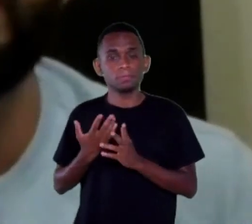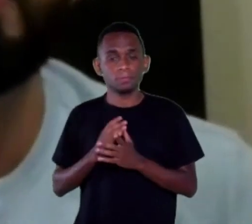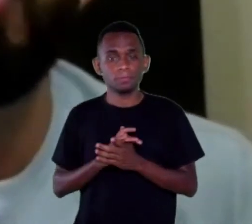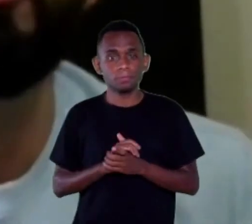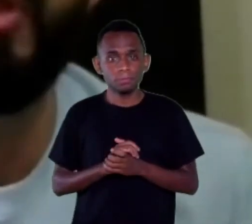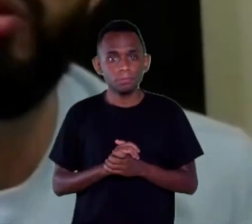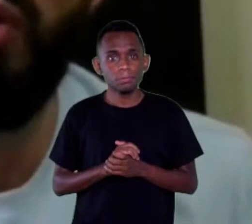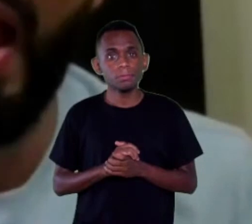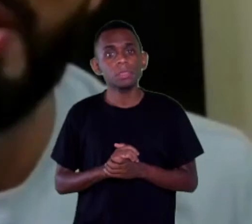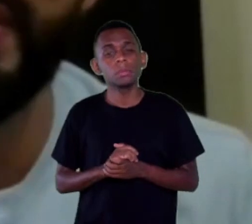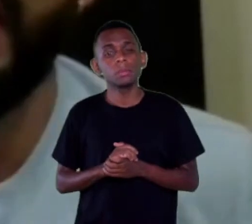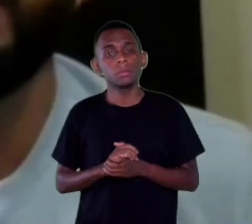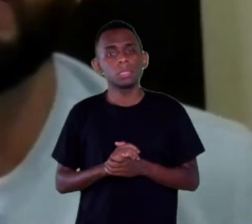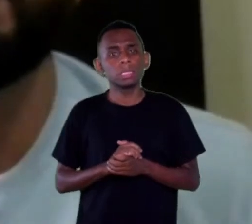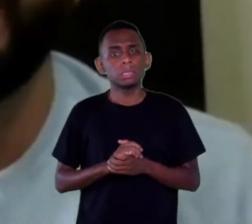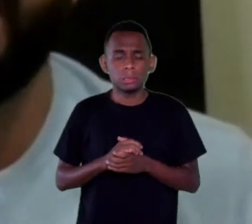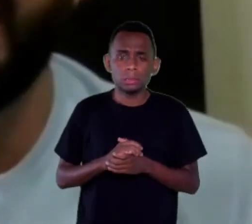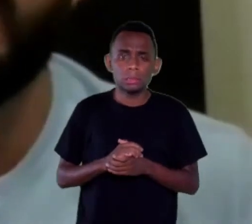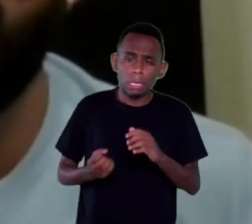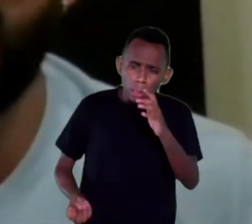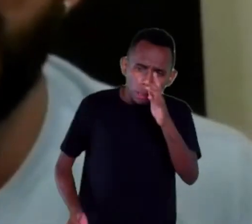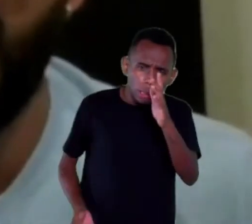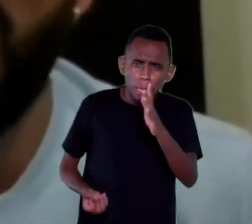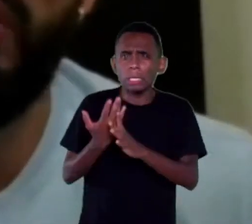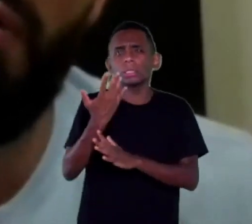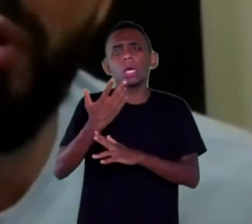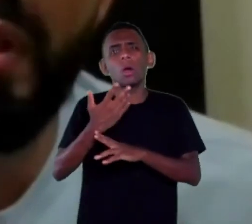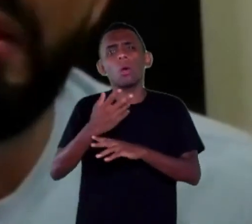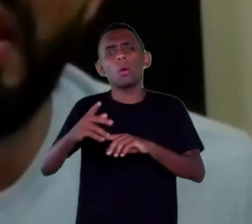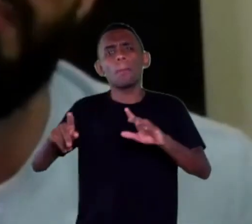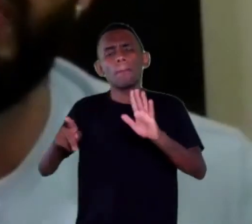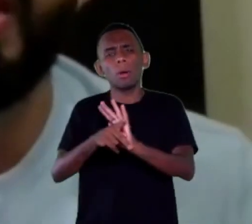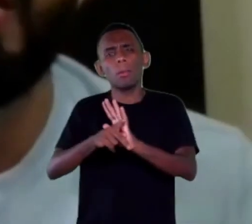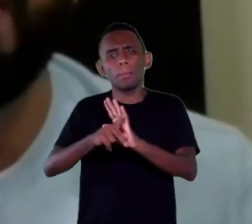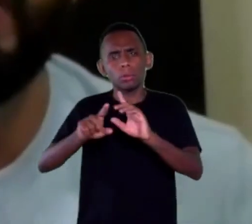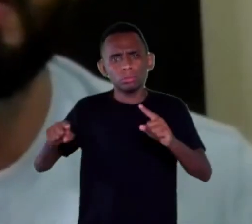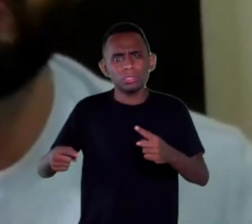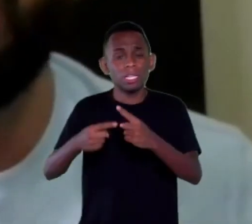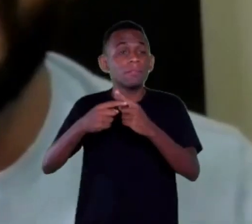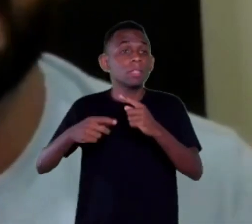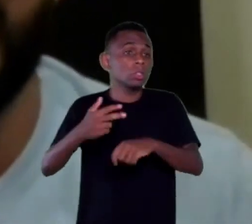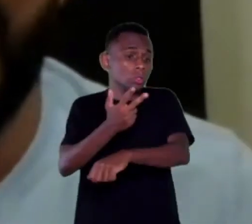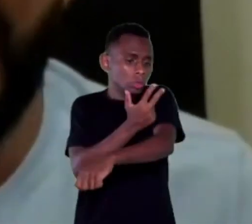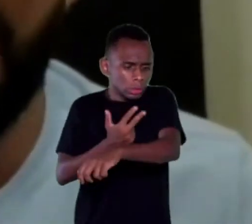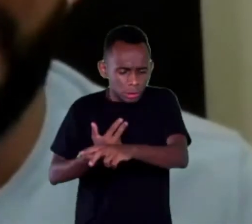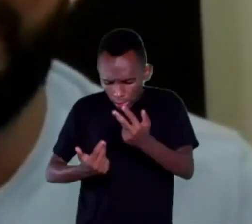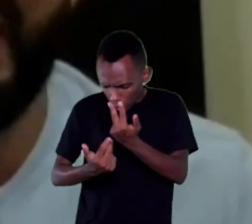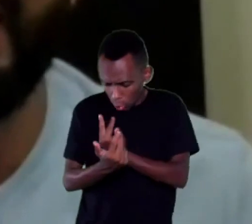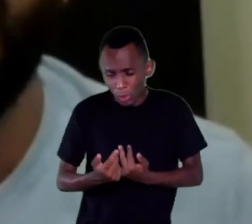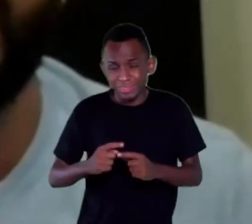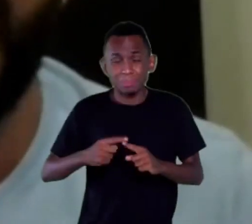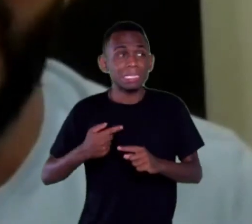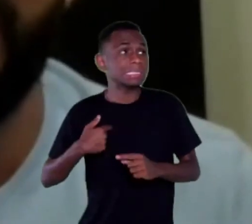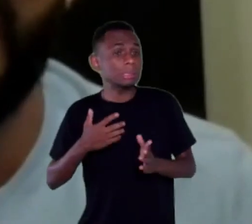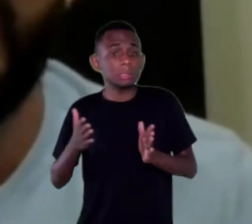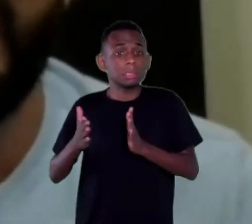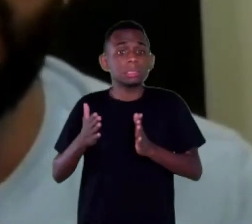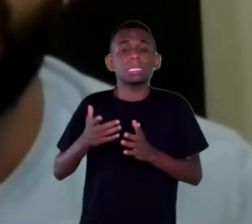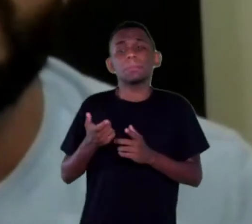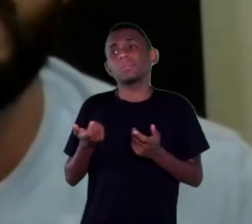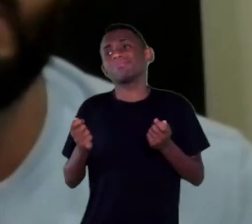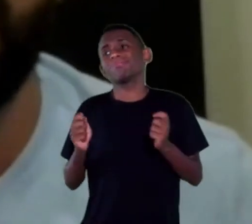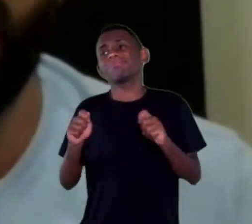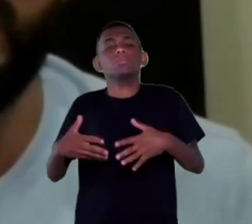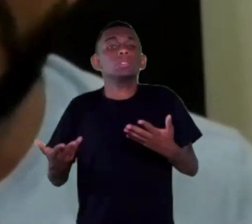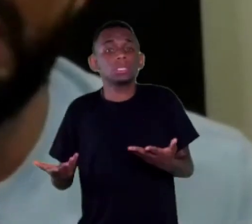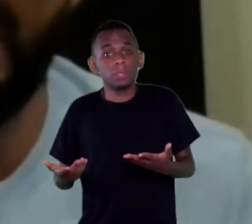essas convenções de tatuagem, né, essas premiações, eu não vou ter tempo. E ele me apresentou essa da capa e a da contracapa. E